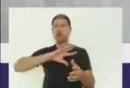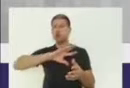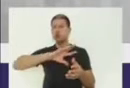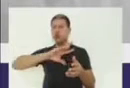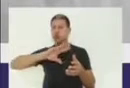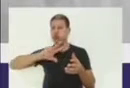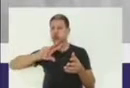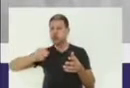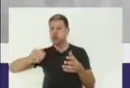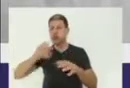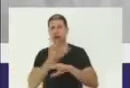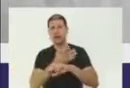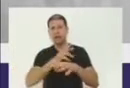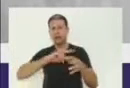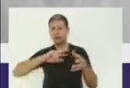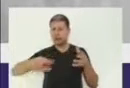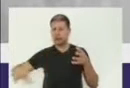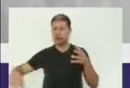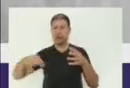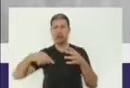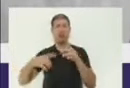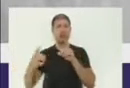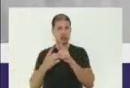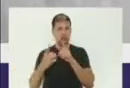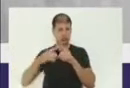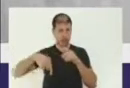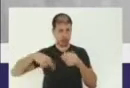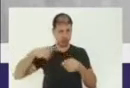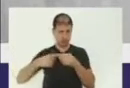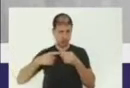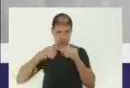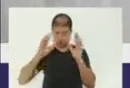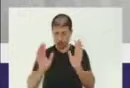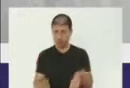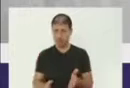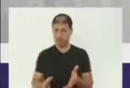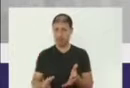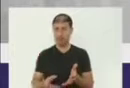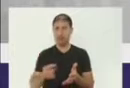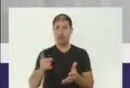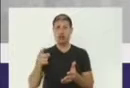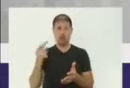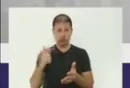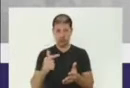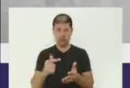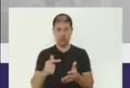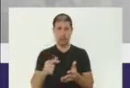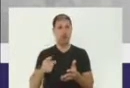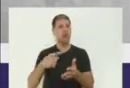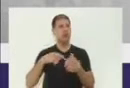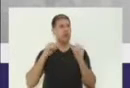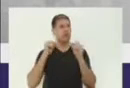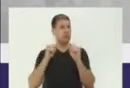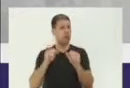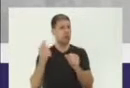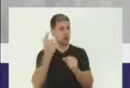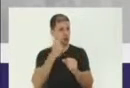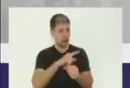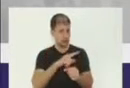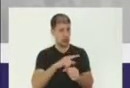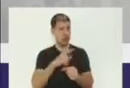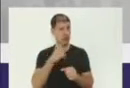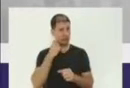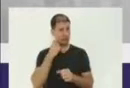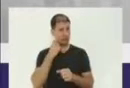sendo atendidas em nosso município e aquelas que não estiverem, porventura, que a gente possa conquistá-las. Nós